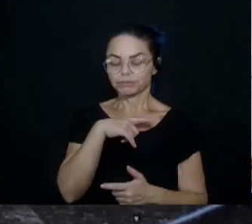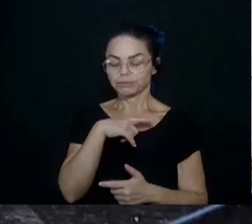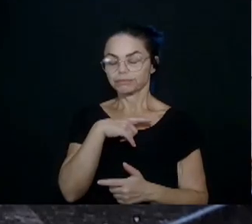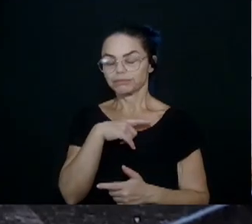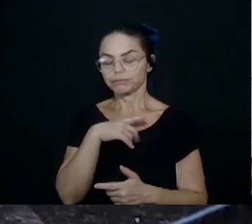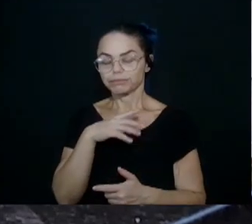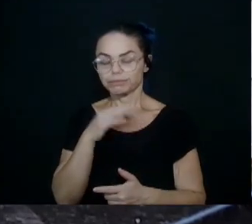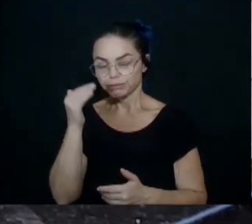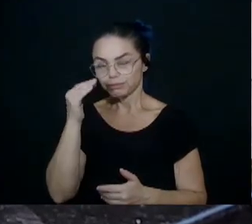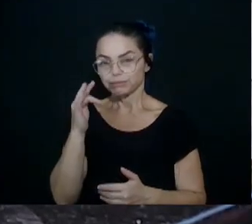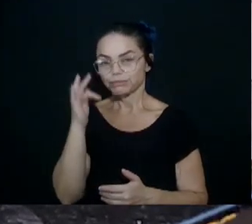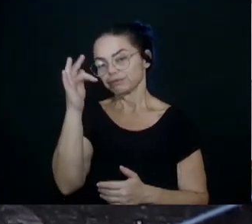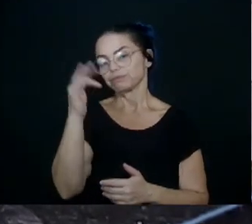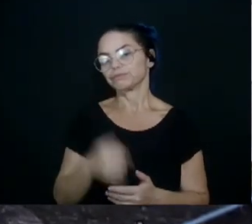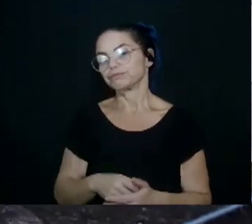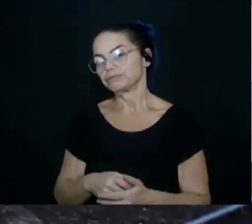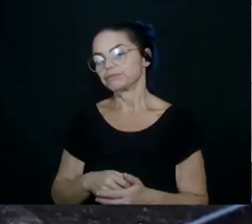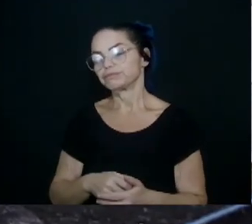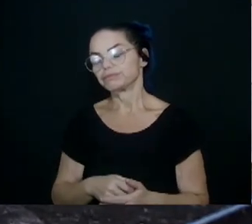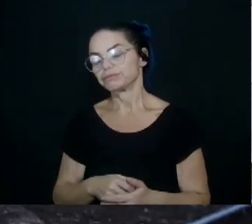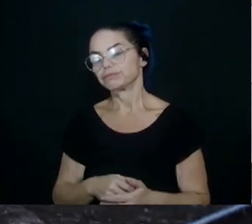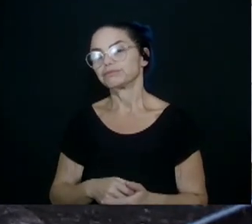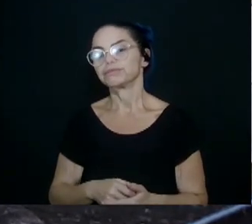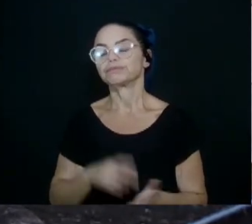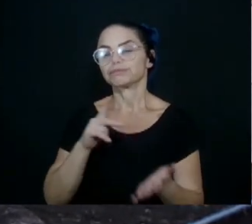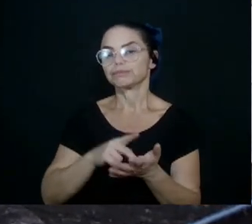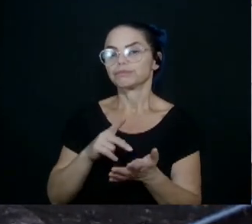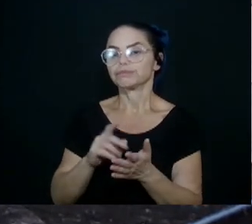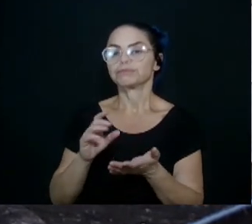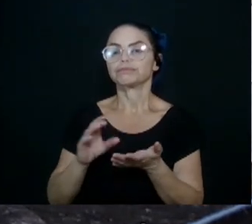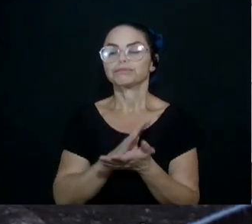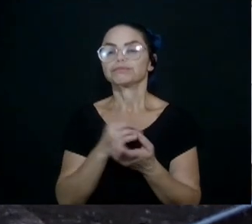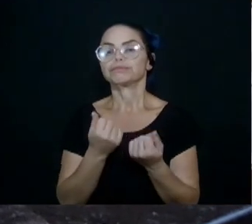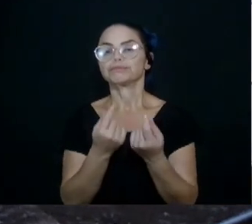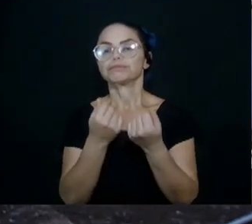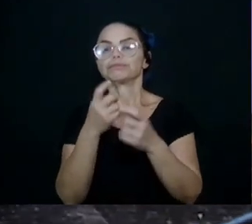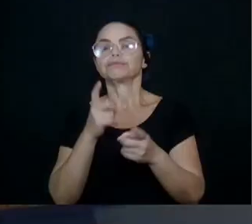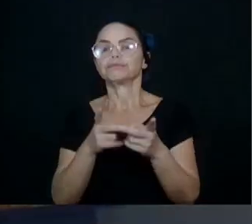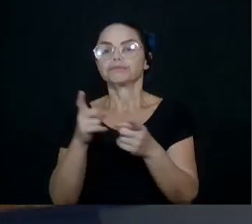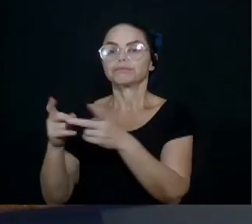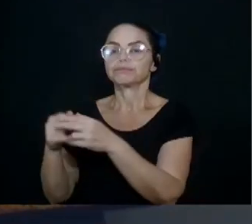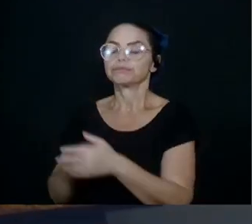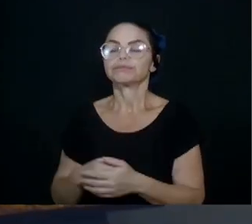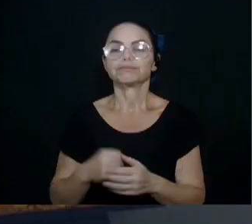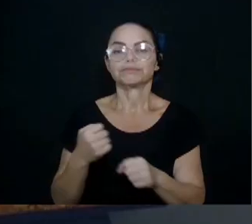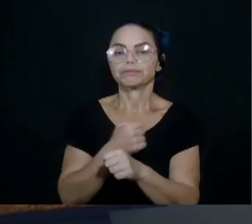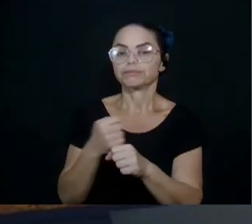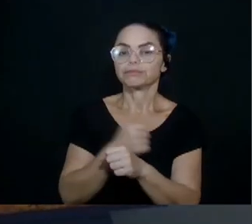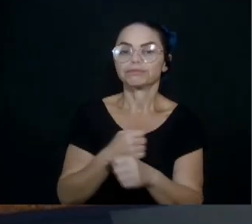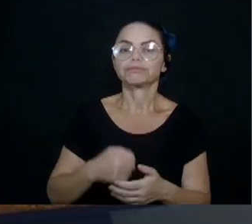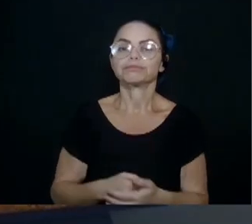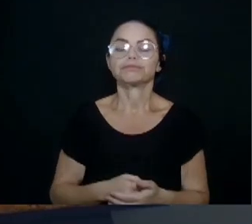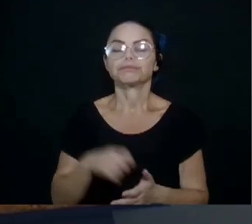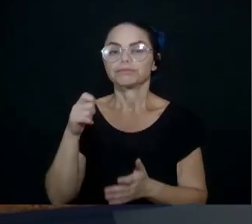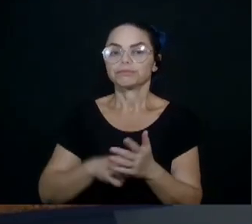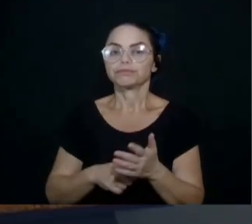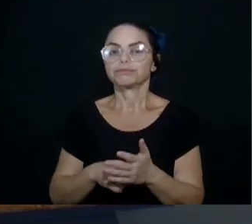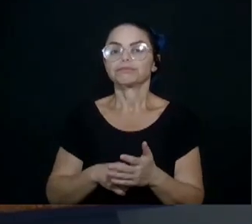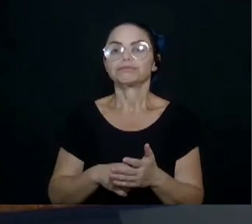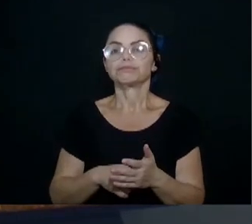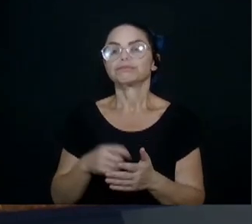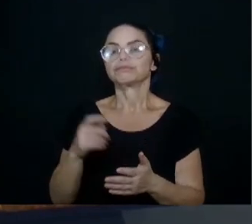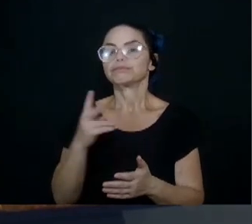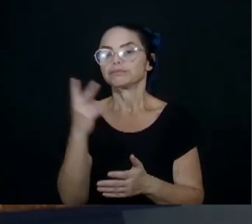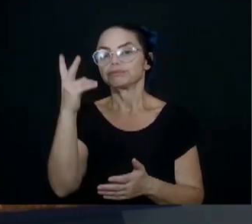previsibilidade, principalmente de faturamento, e consiga aumentar isso ao longo dos anos. Uma assinatura padrão hoje custa quanto? Hoje,